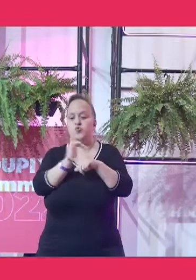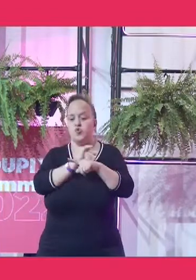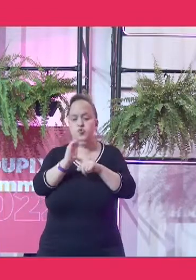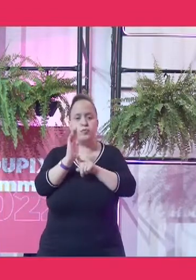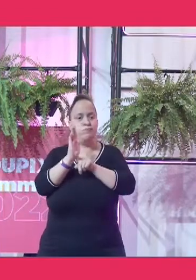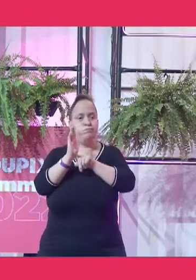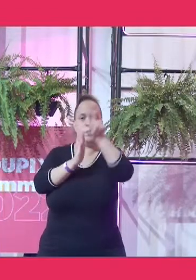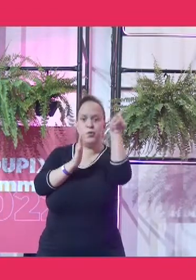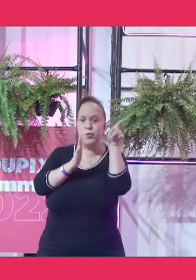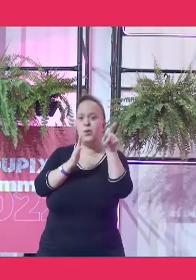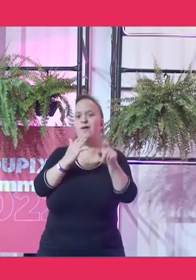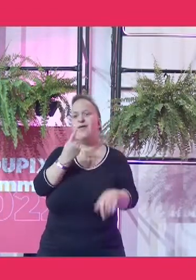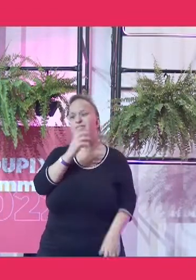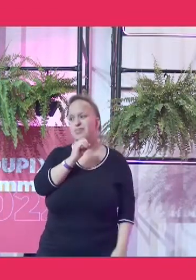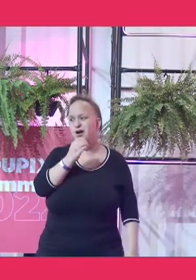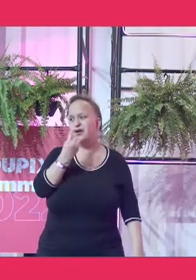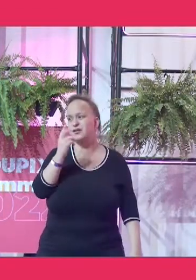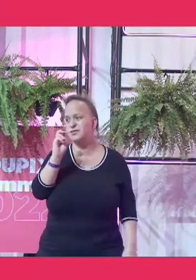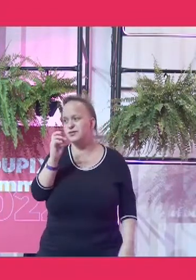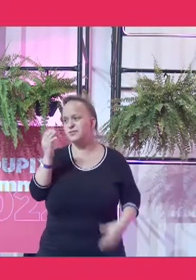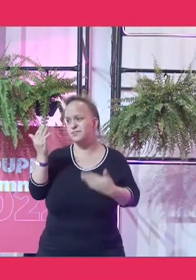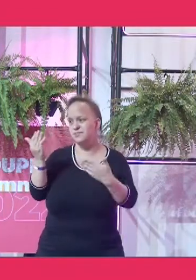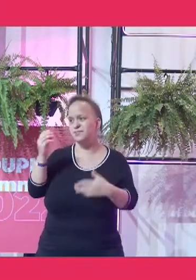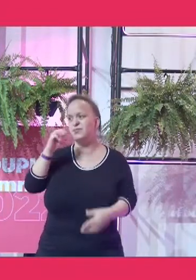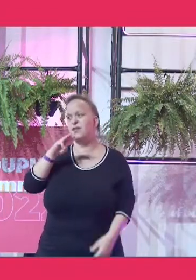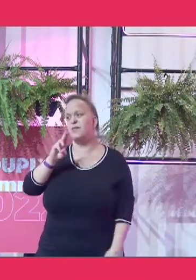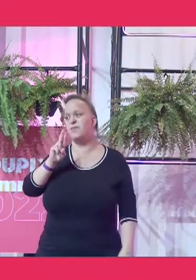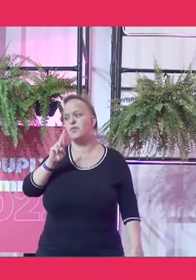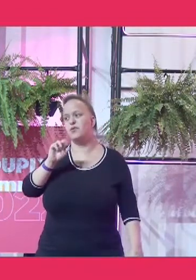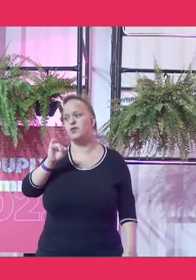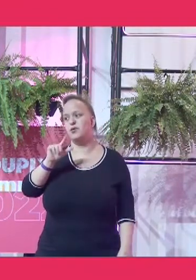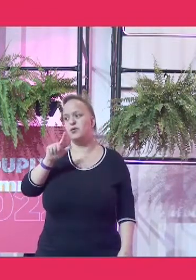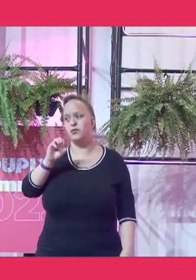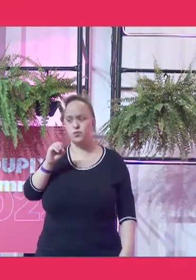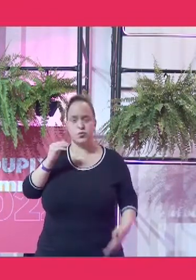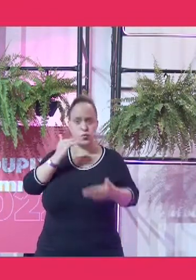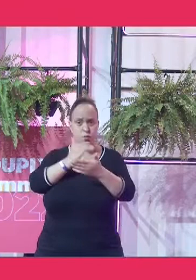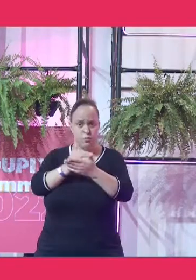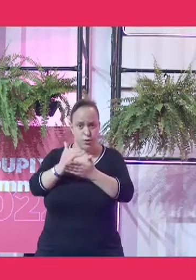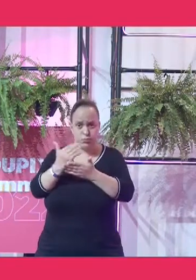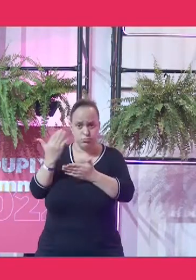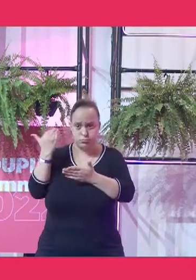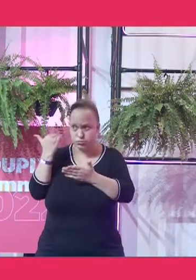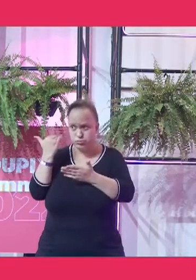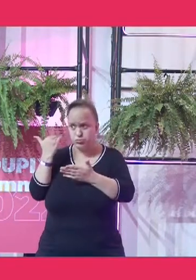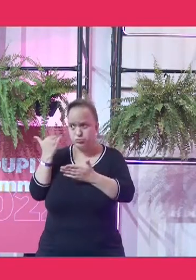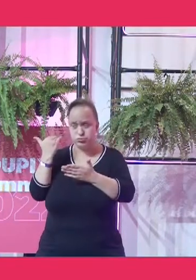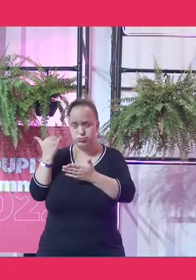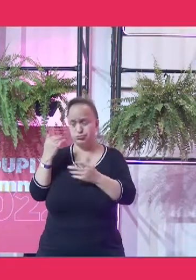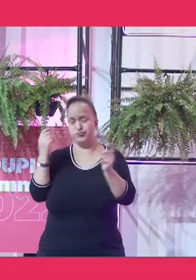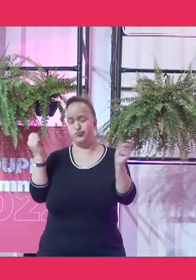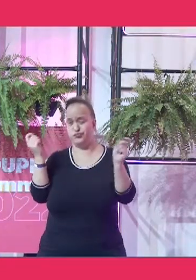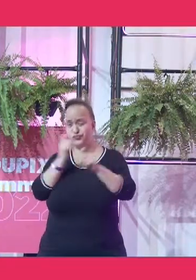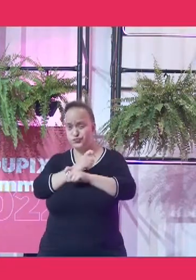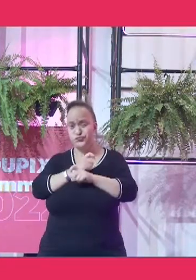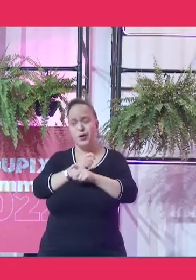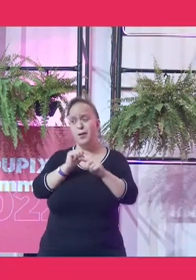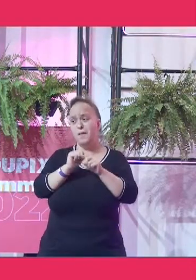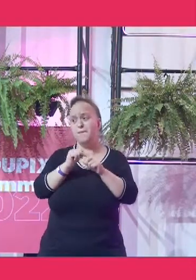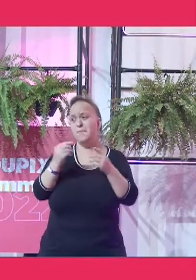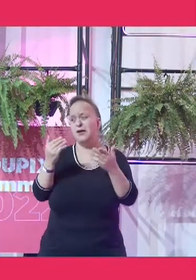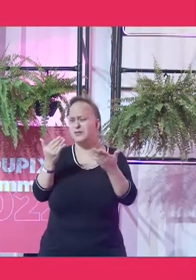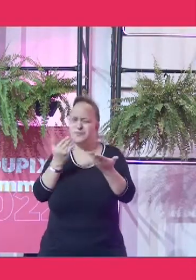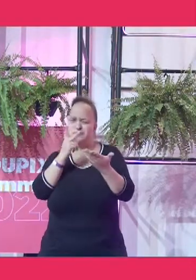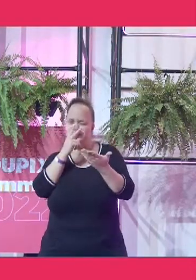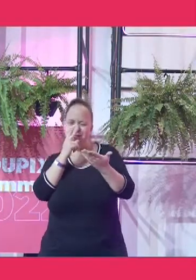15, o Murilo tá aqui, Murilo Araújo, a gente começou naquela época, e era mato? Não era mato, mas hoje a gente meio que estava no